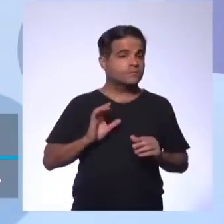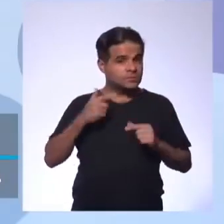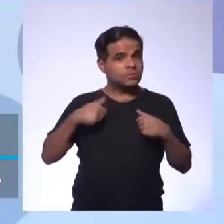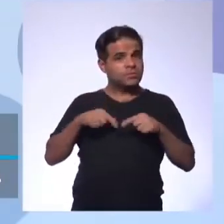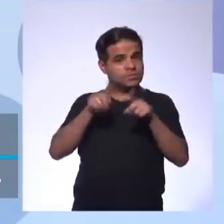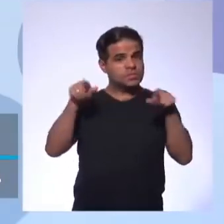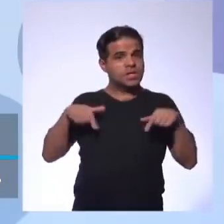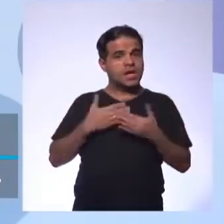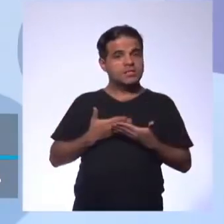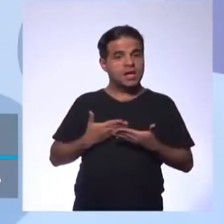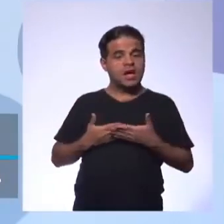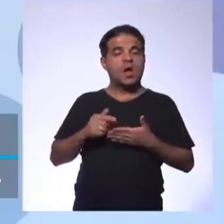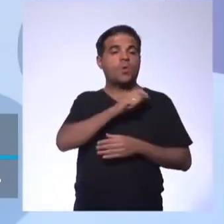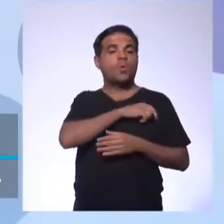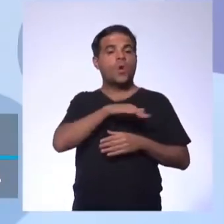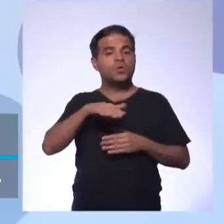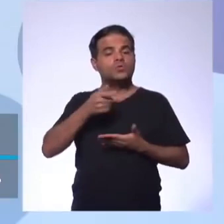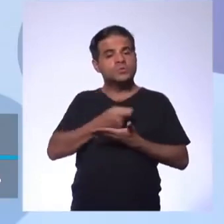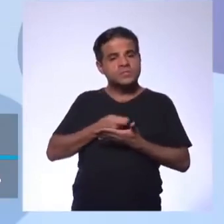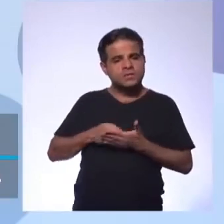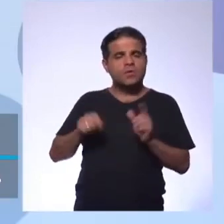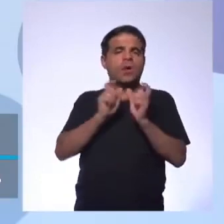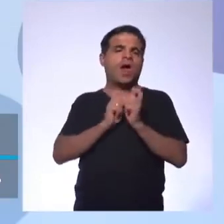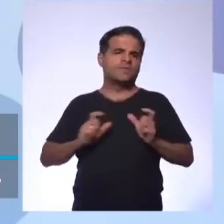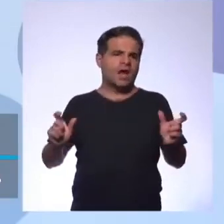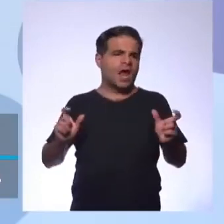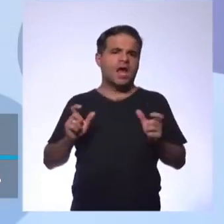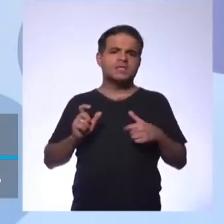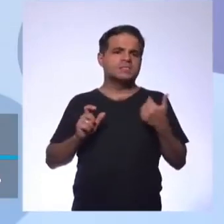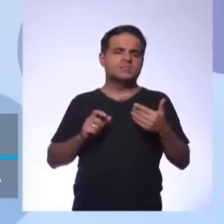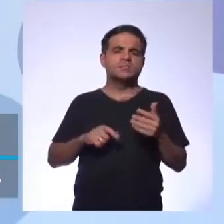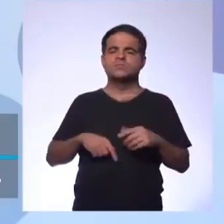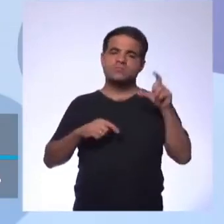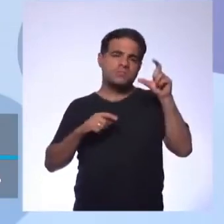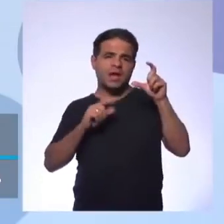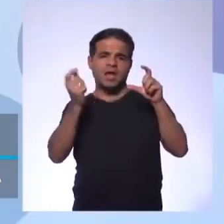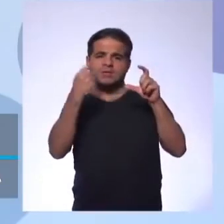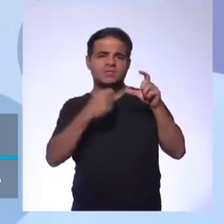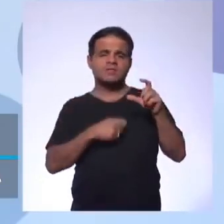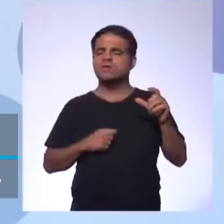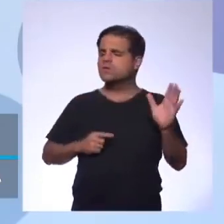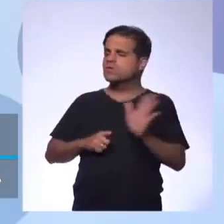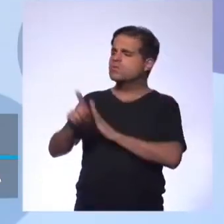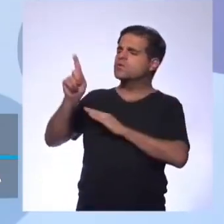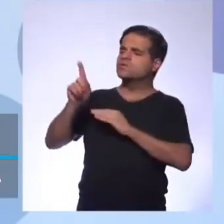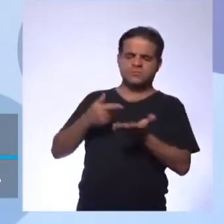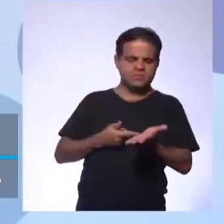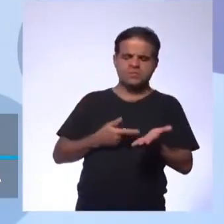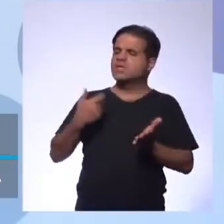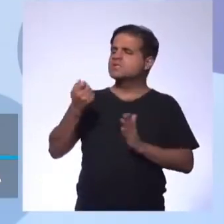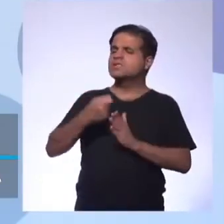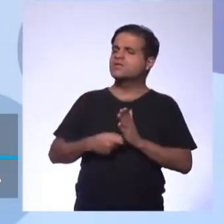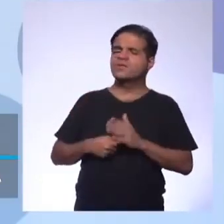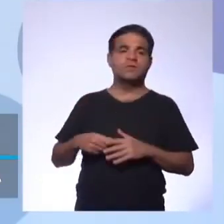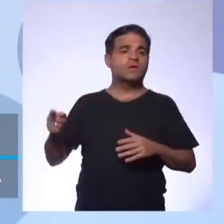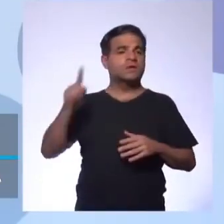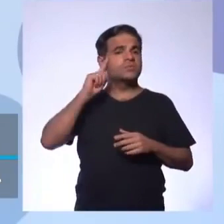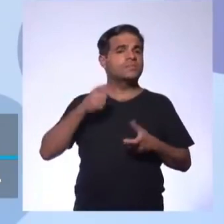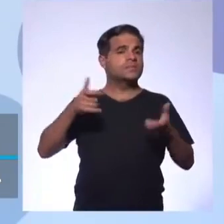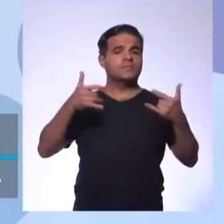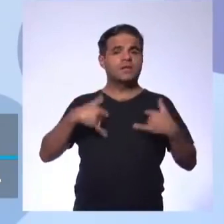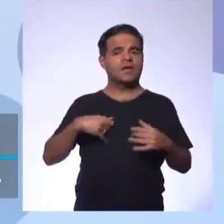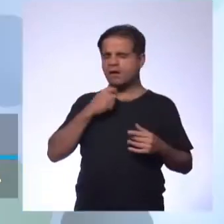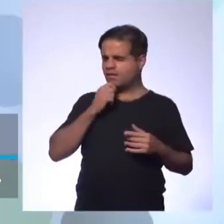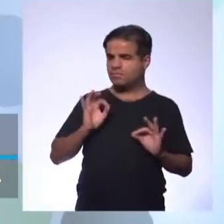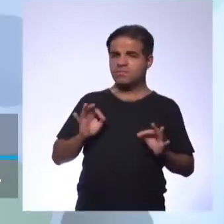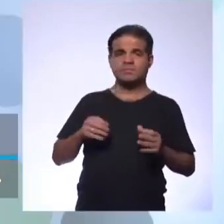sala de aula, do aluno escrever ali uma frase, um parágrafo, e eu pergunto para o aluno sobre o que ele escreveu, ele não sabia me explicar. Então,